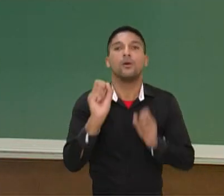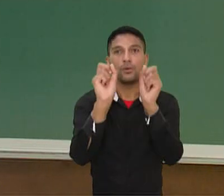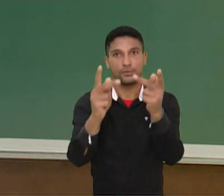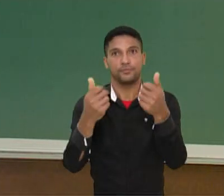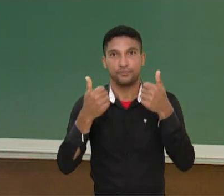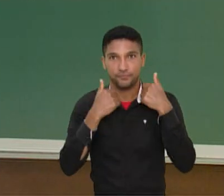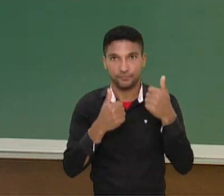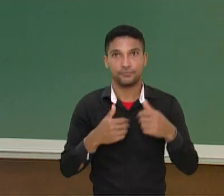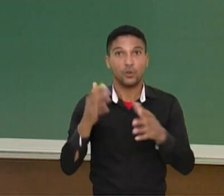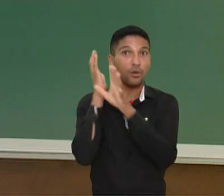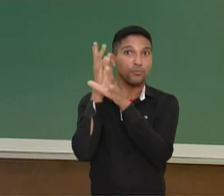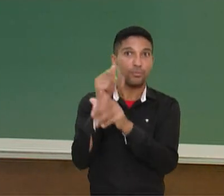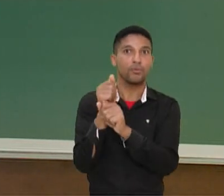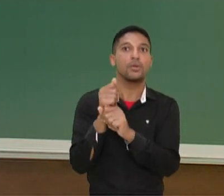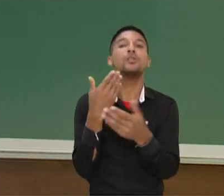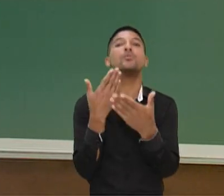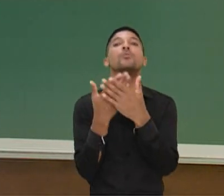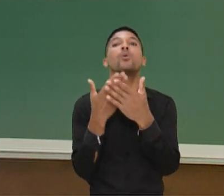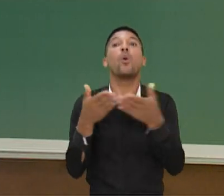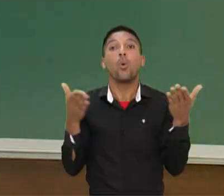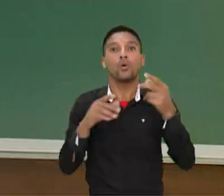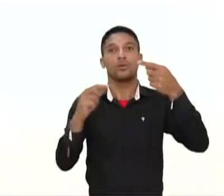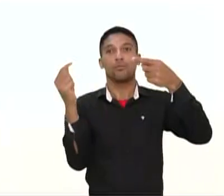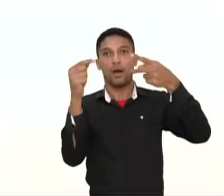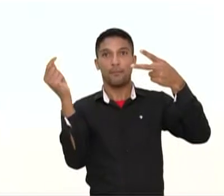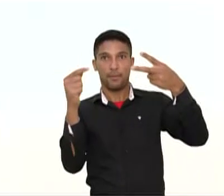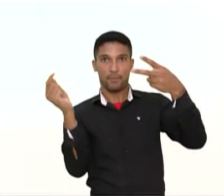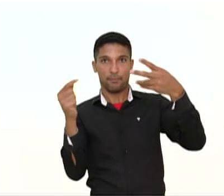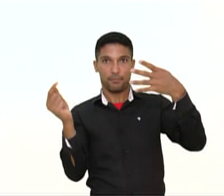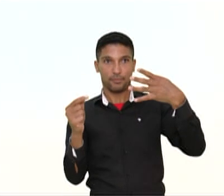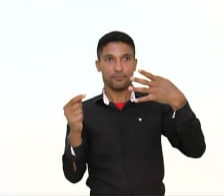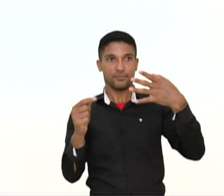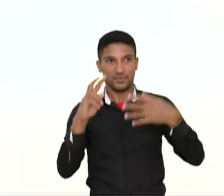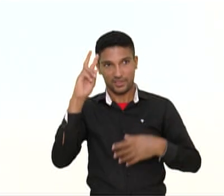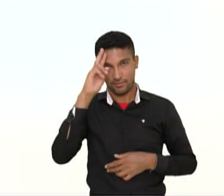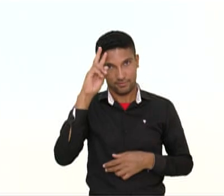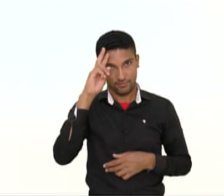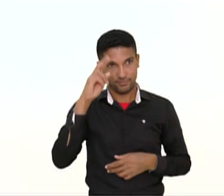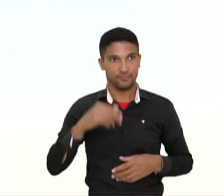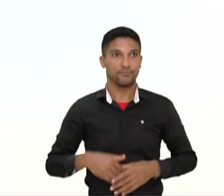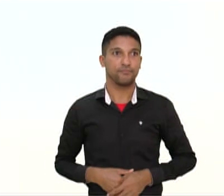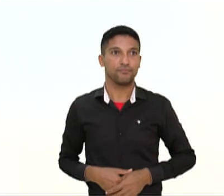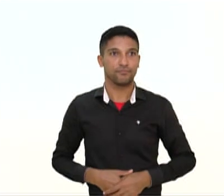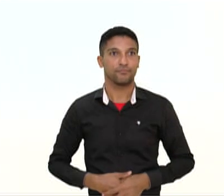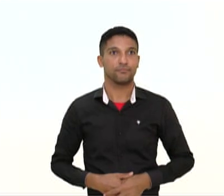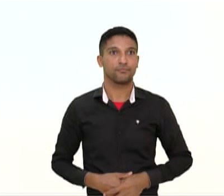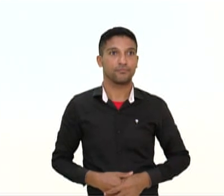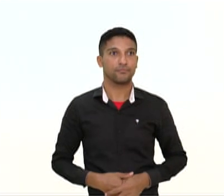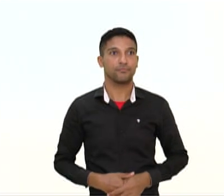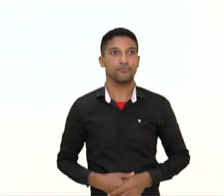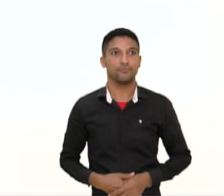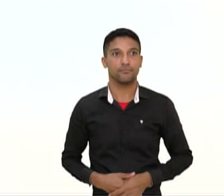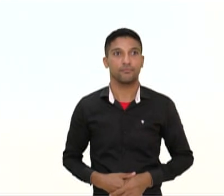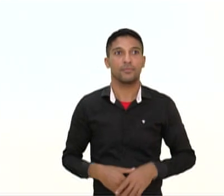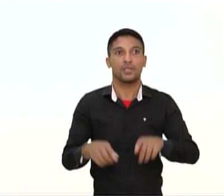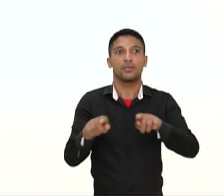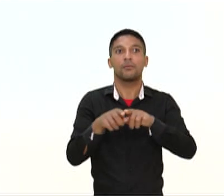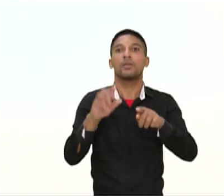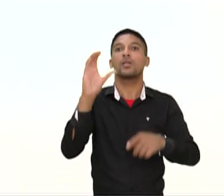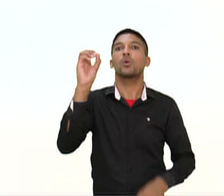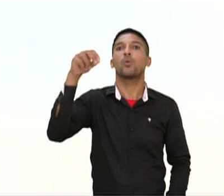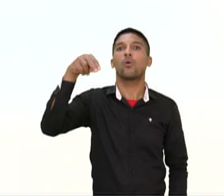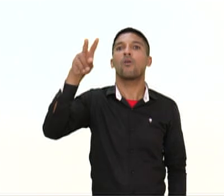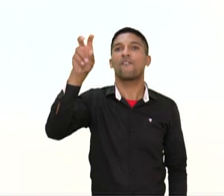nele, vértices, lados, ângulos e diagonais. Vimos a definição de